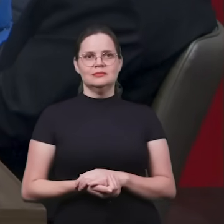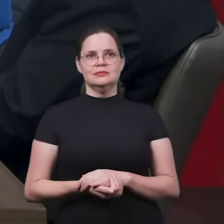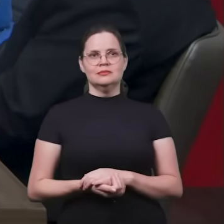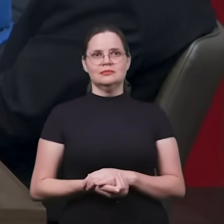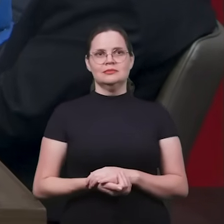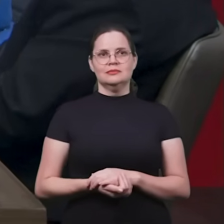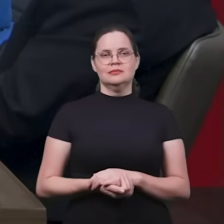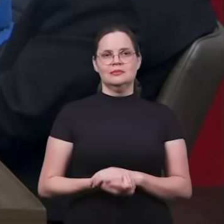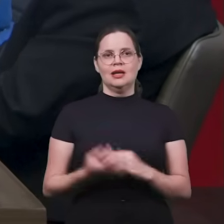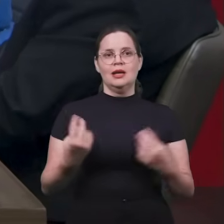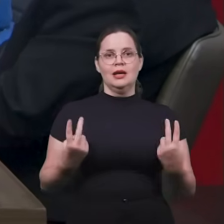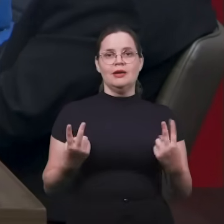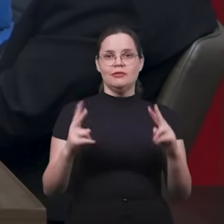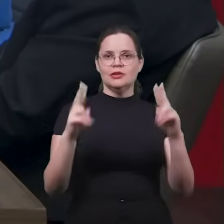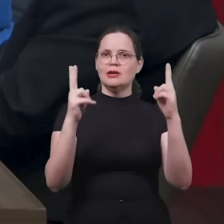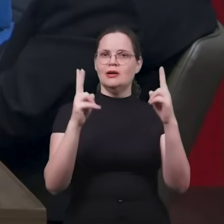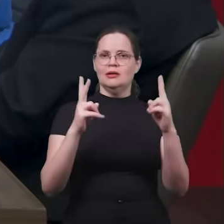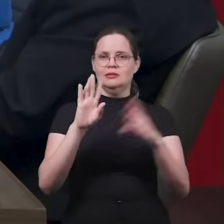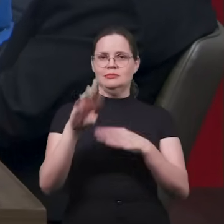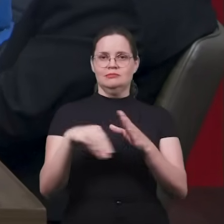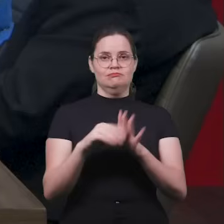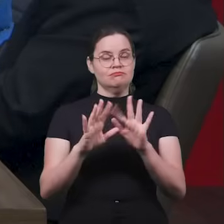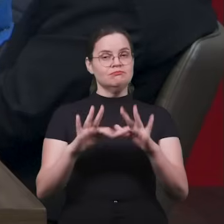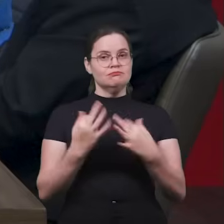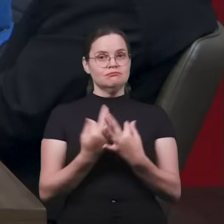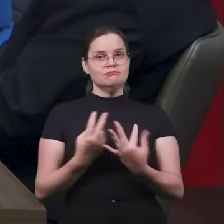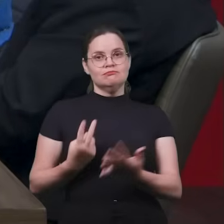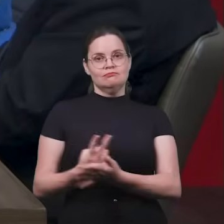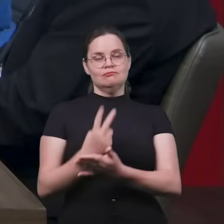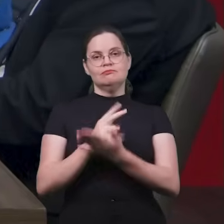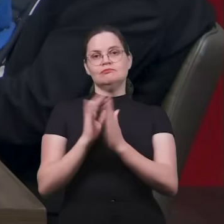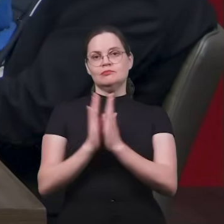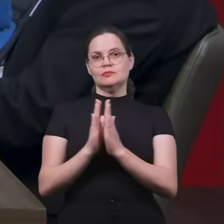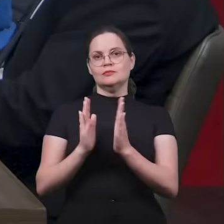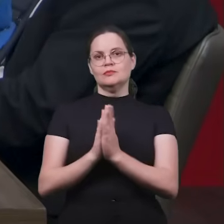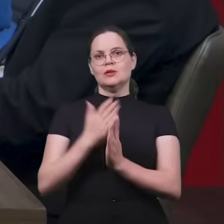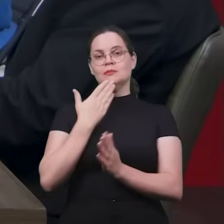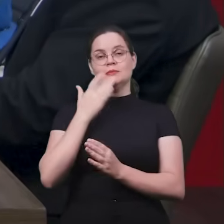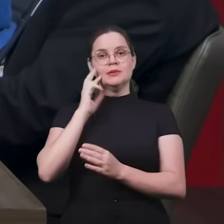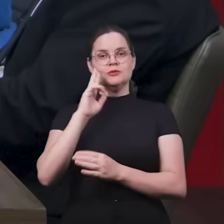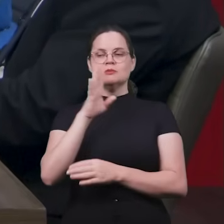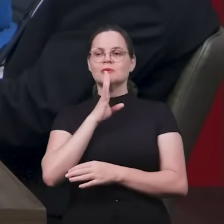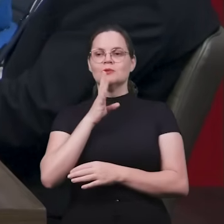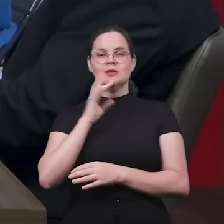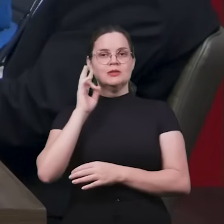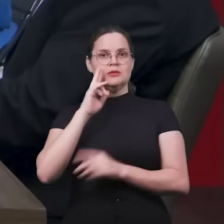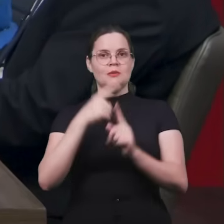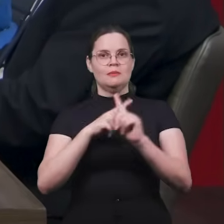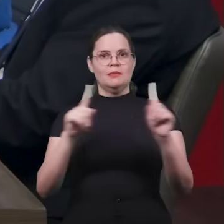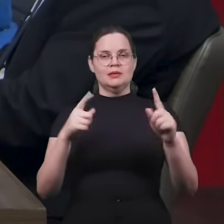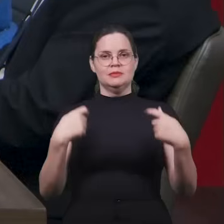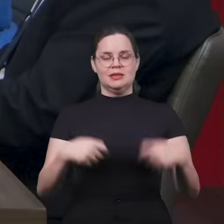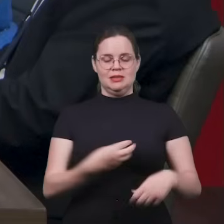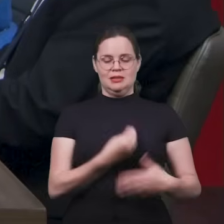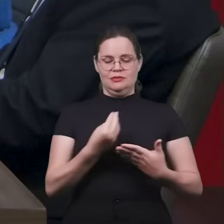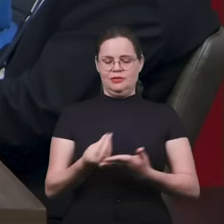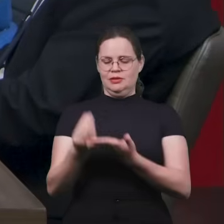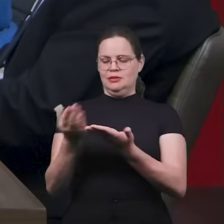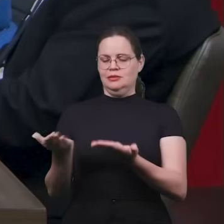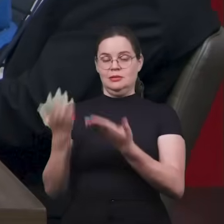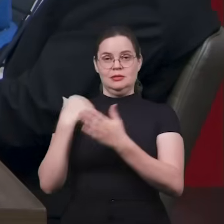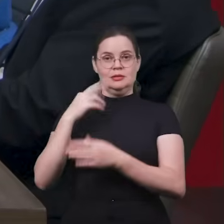é vitória para a família que busca o Senhor, que venha conhecer o Senhor, mas se entrega, tem que se